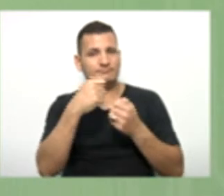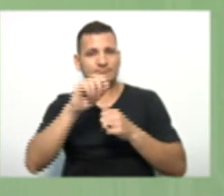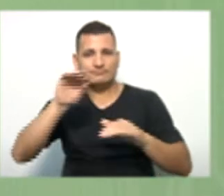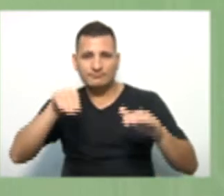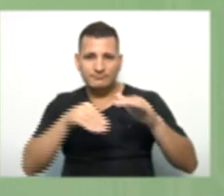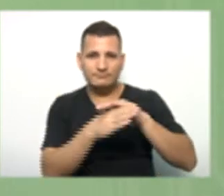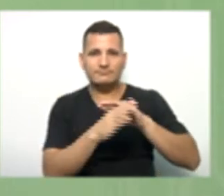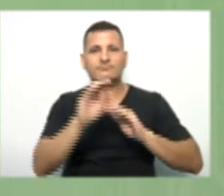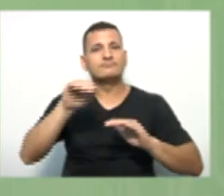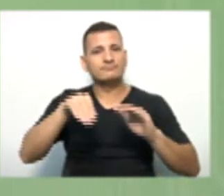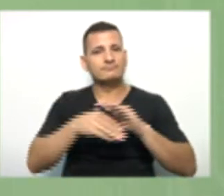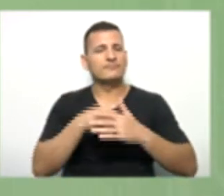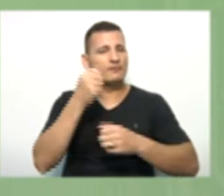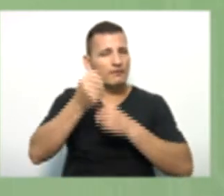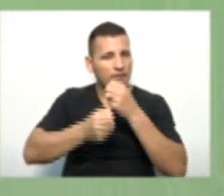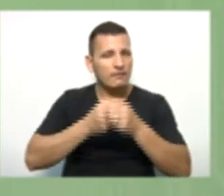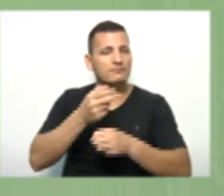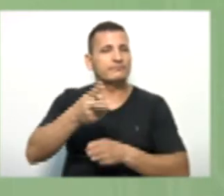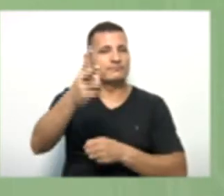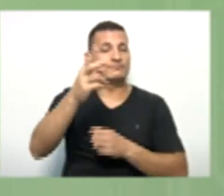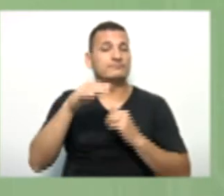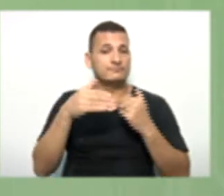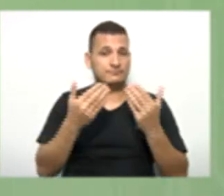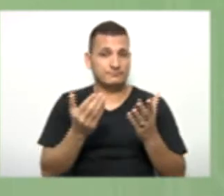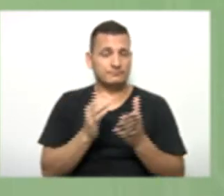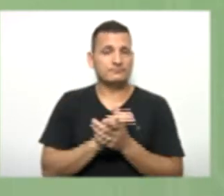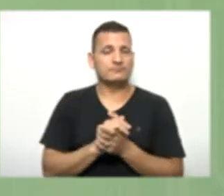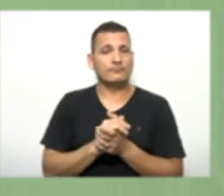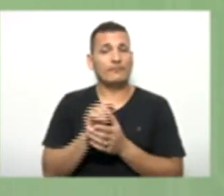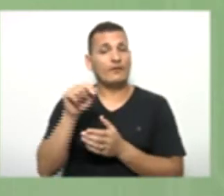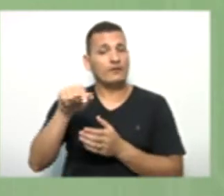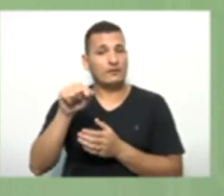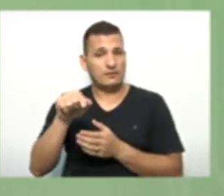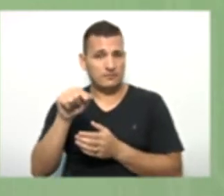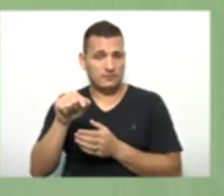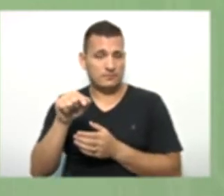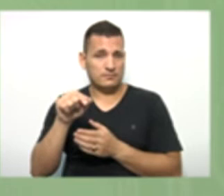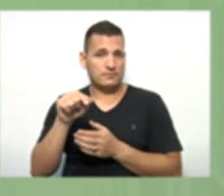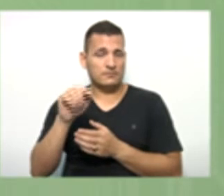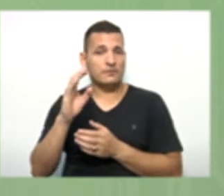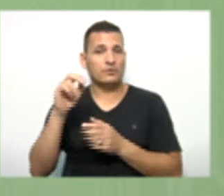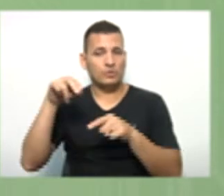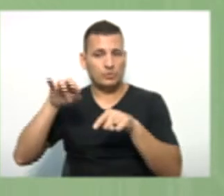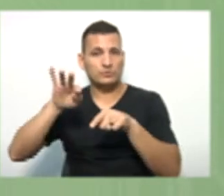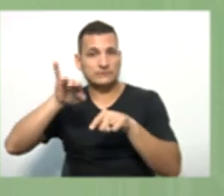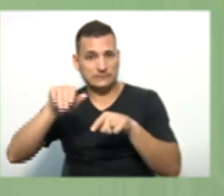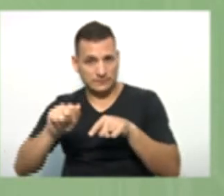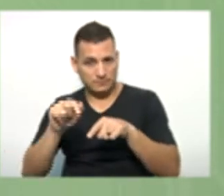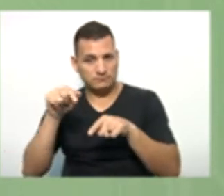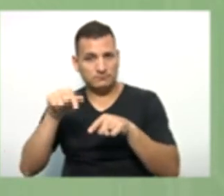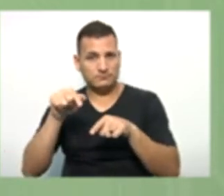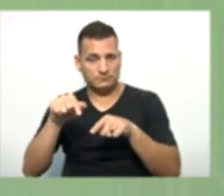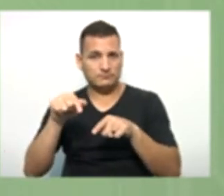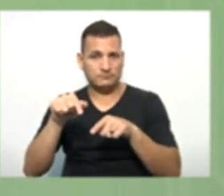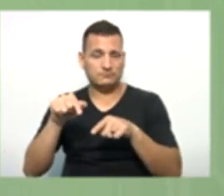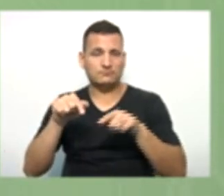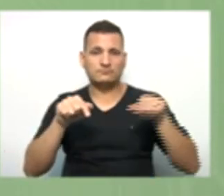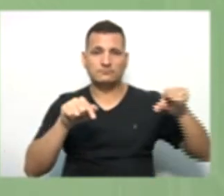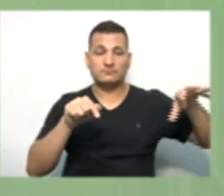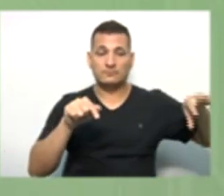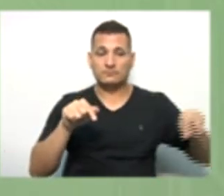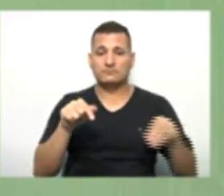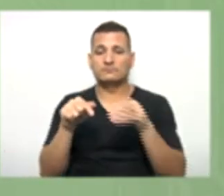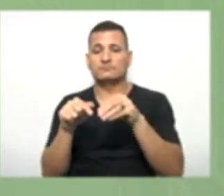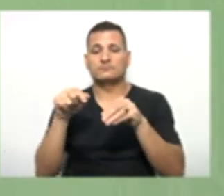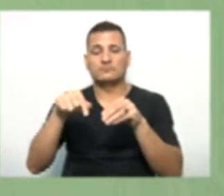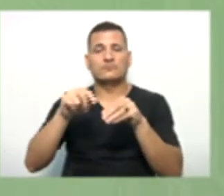constituída anualmente. Então, nós vamos utilizar o saldo que tiver naquela conta para abater essa perda, e se